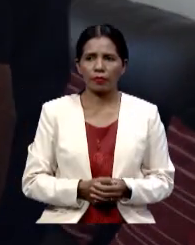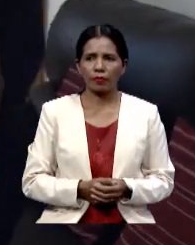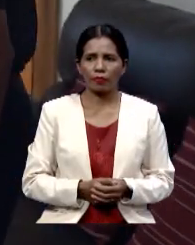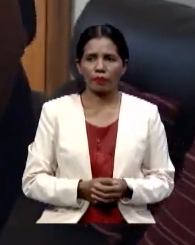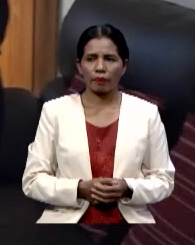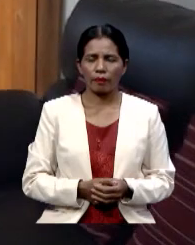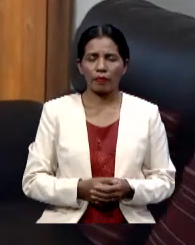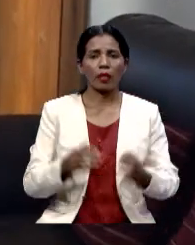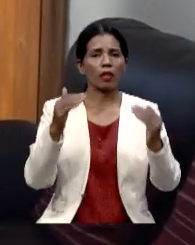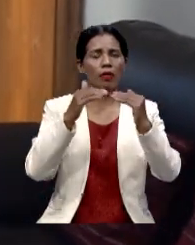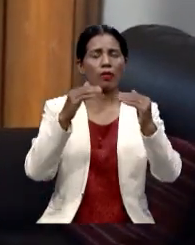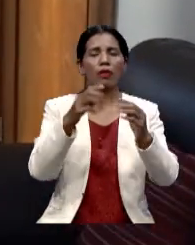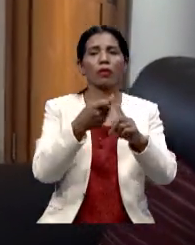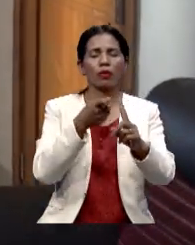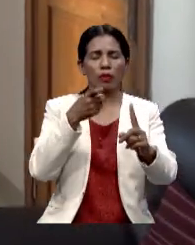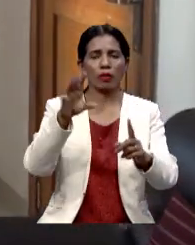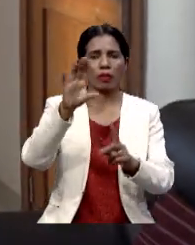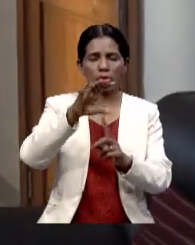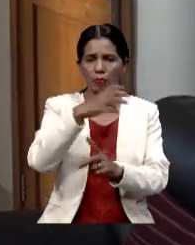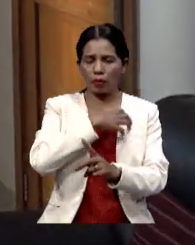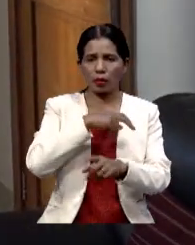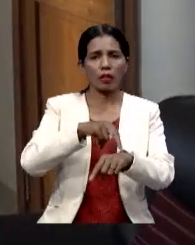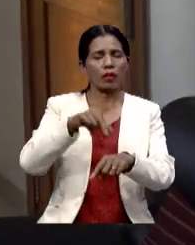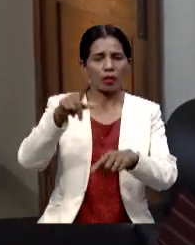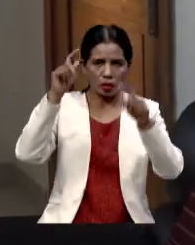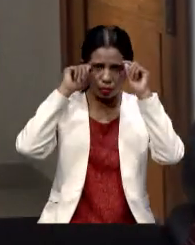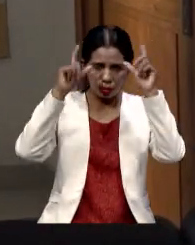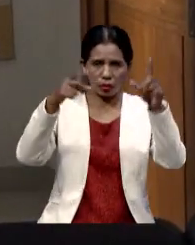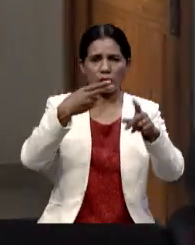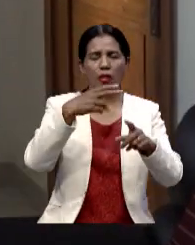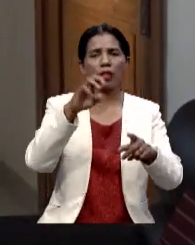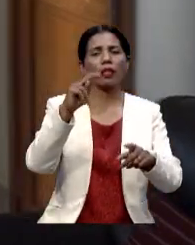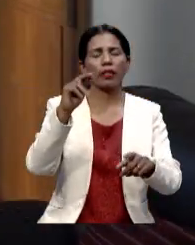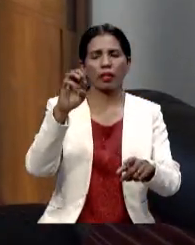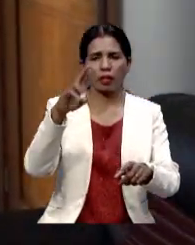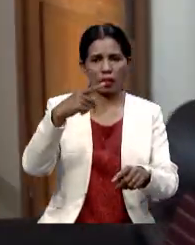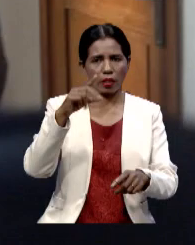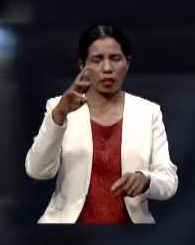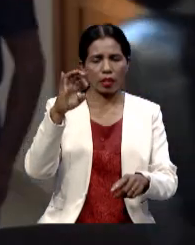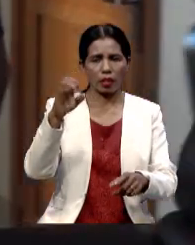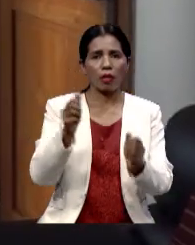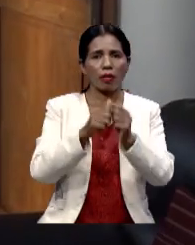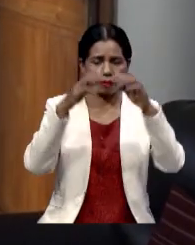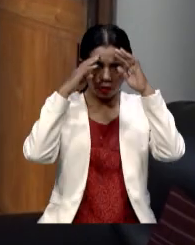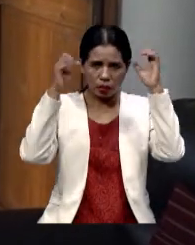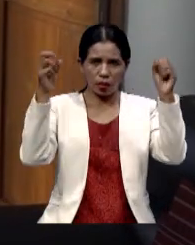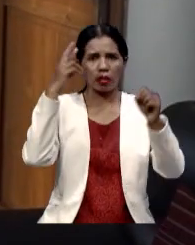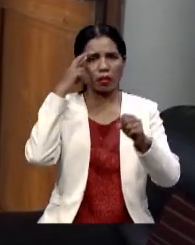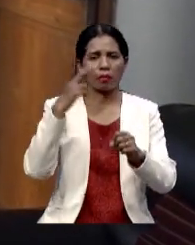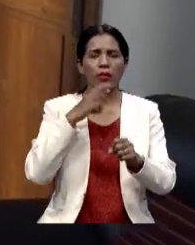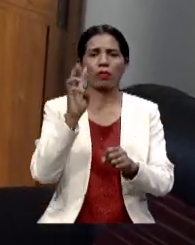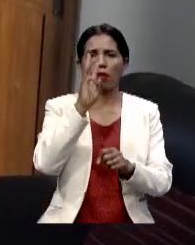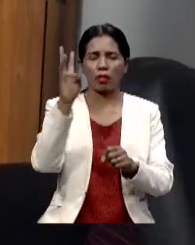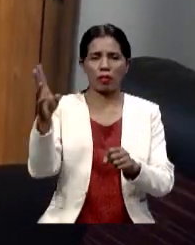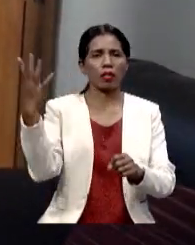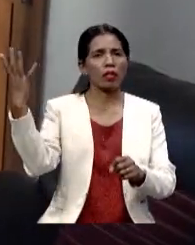Lihusi Sorumutu entre comandante-geral Polícia Nacional Timor-Leste, Henrique da Costa, o presidente da República, José Ramos Horta, quarta-ne e a